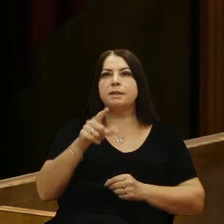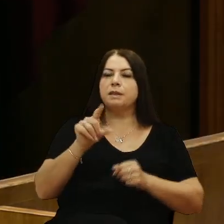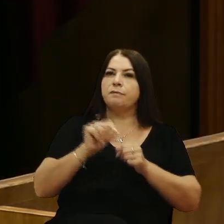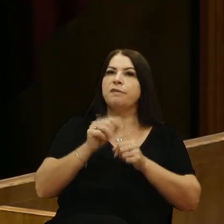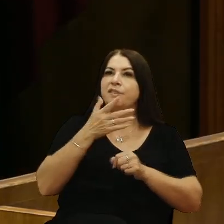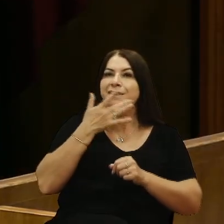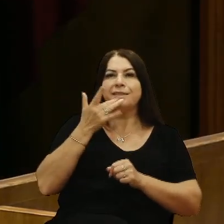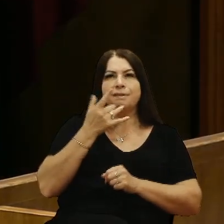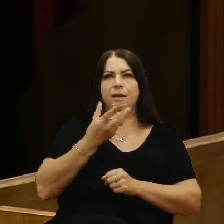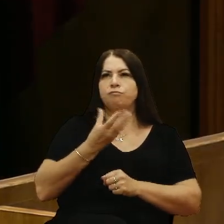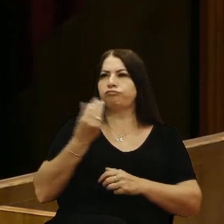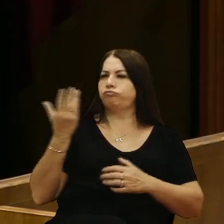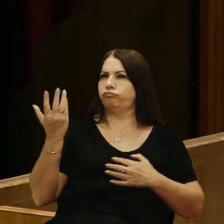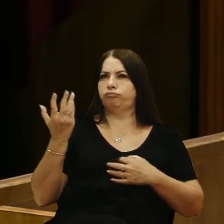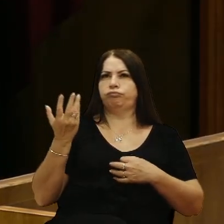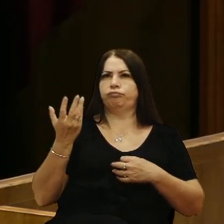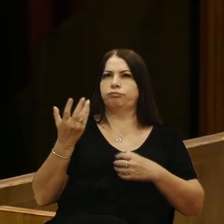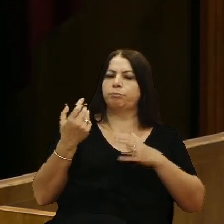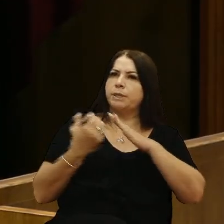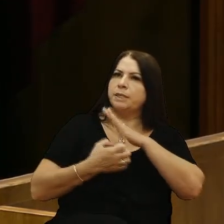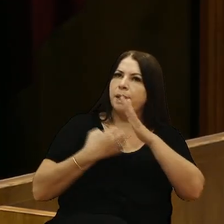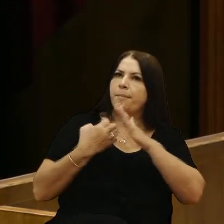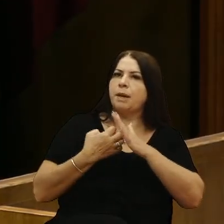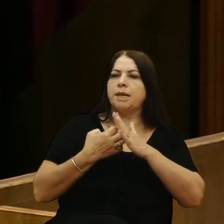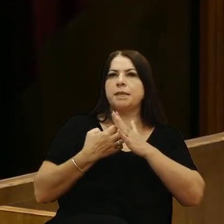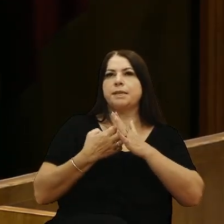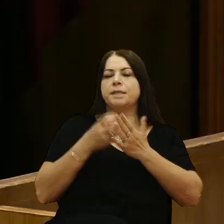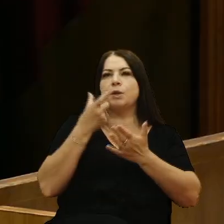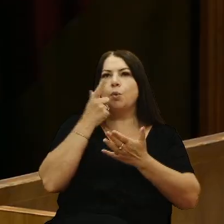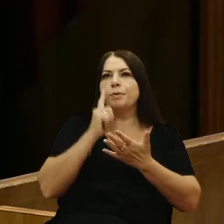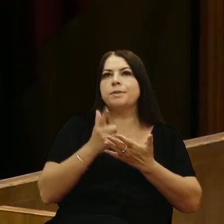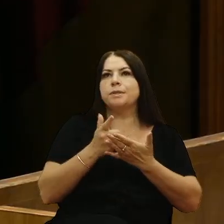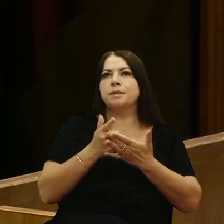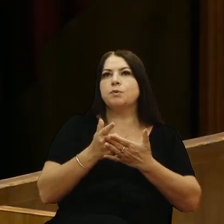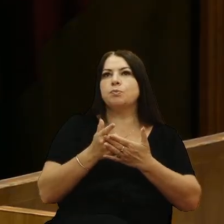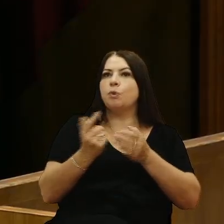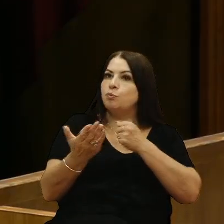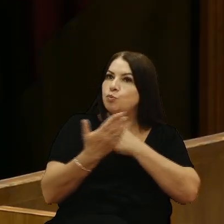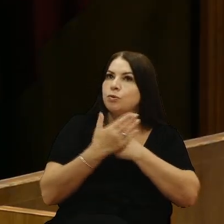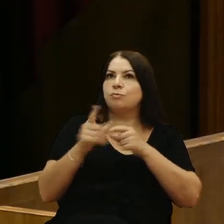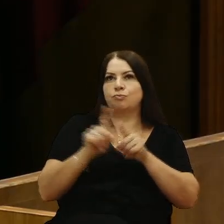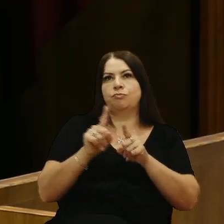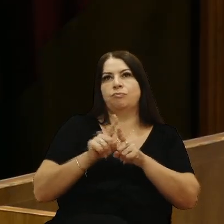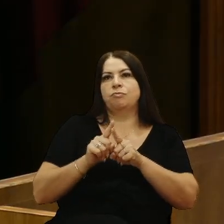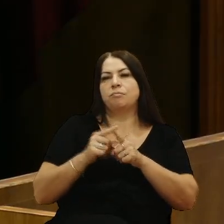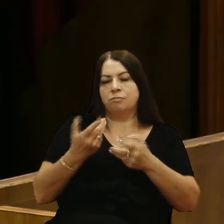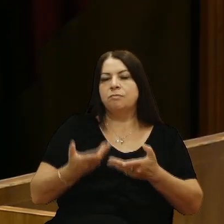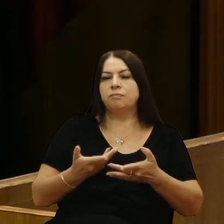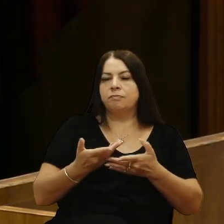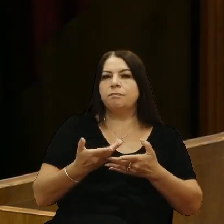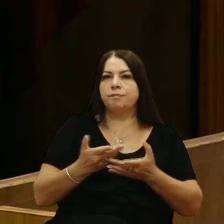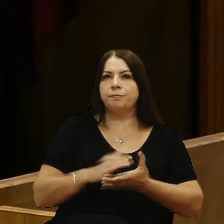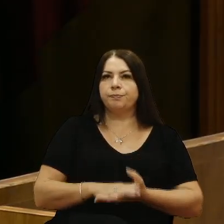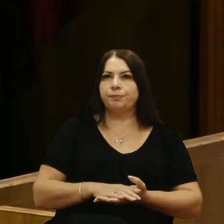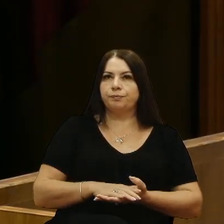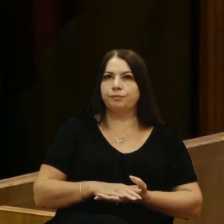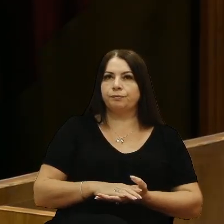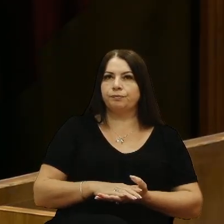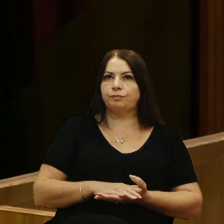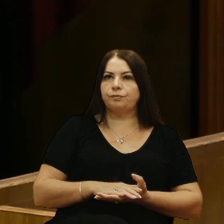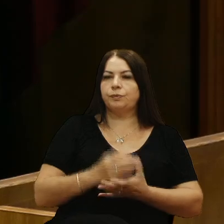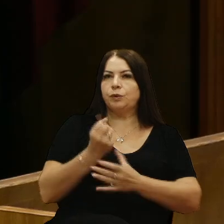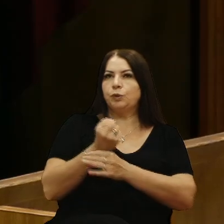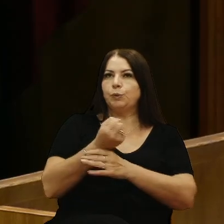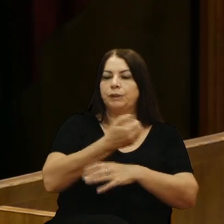facilitar e muito para que as empresas, vereador Fantinel, consigam colaborar efetivamente com a